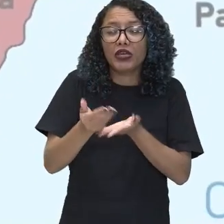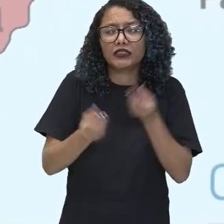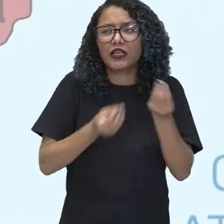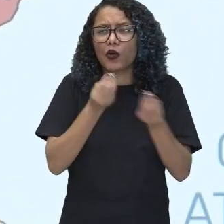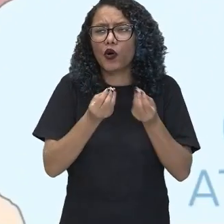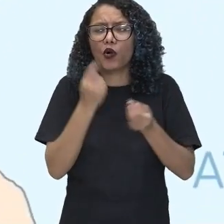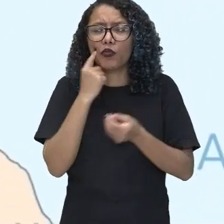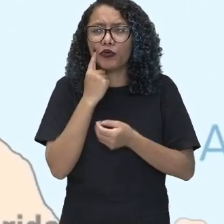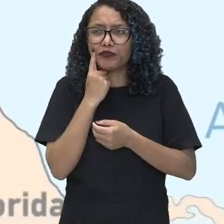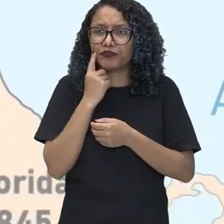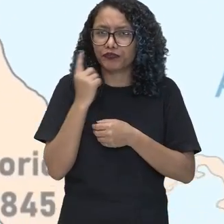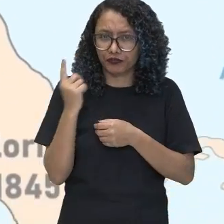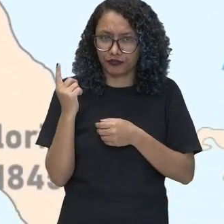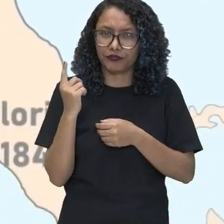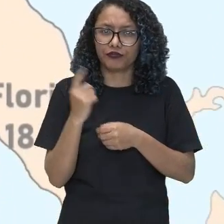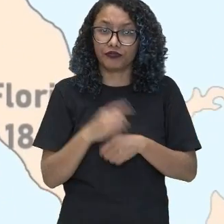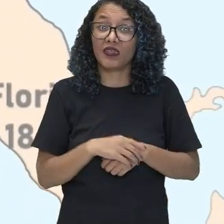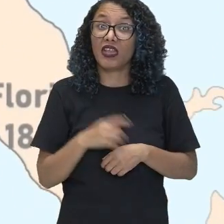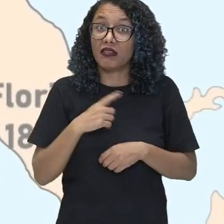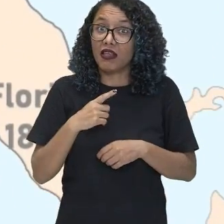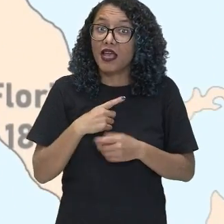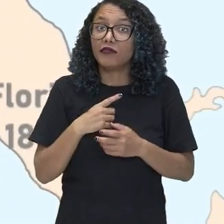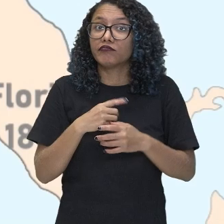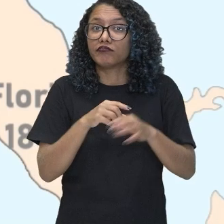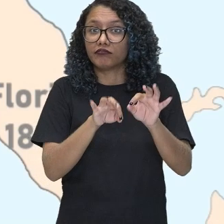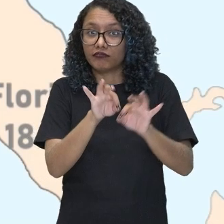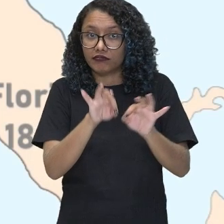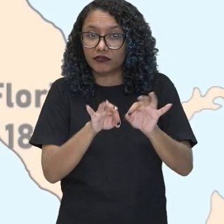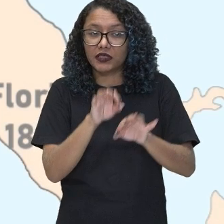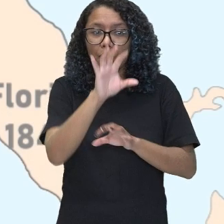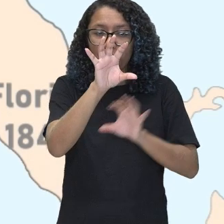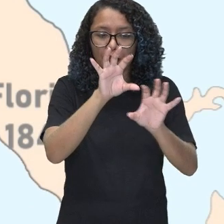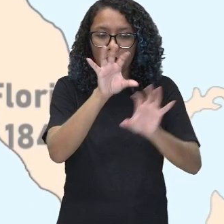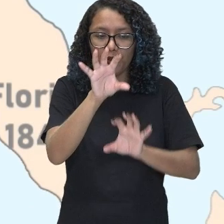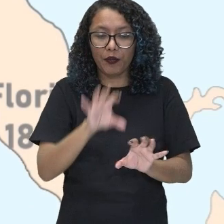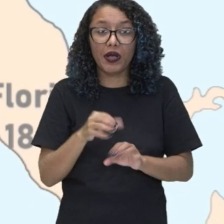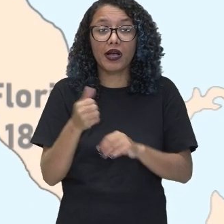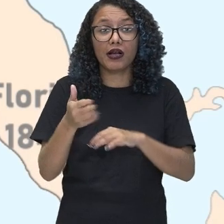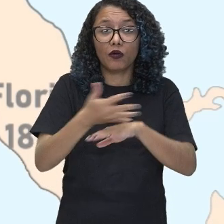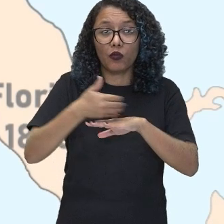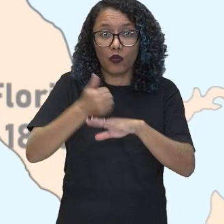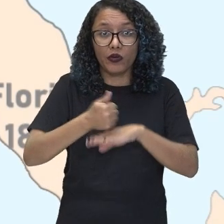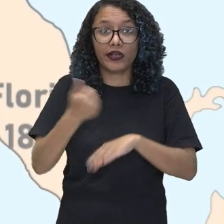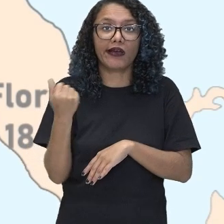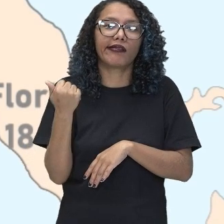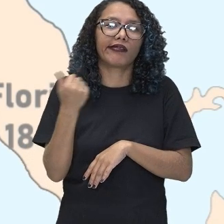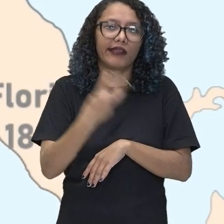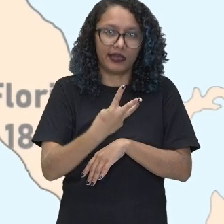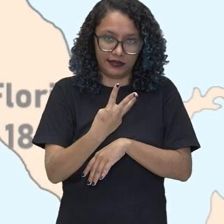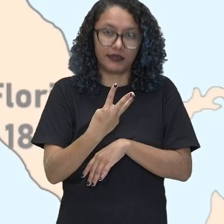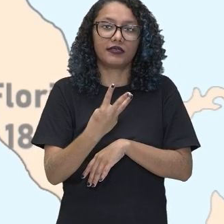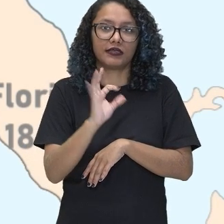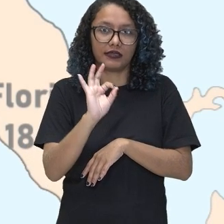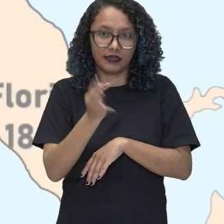da formação das 13 colônias. Essas 13 colônias nós podemos então